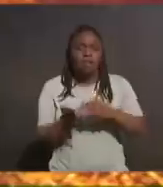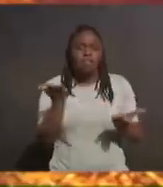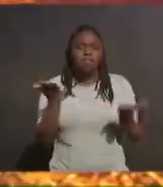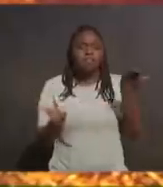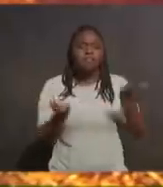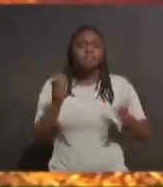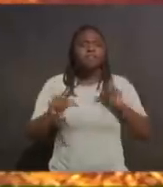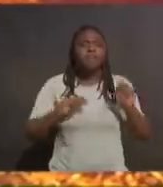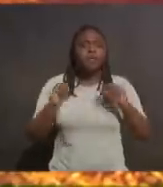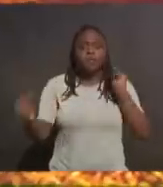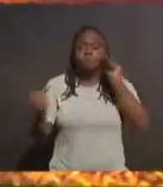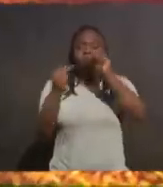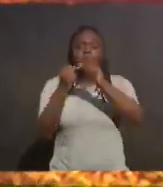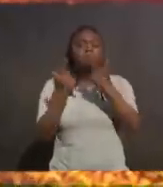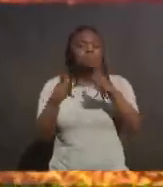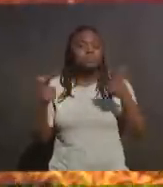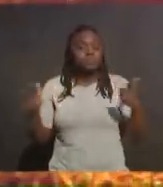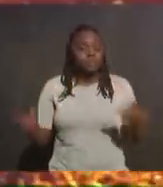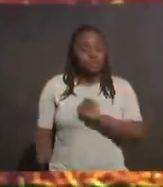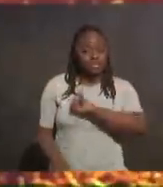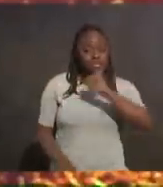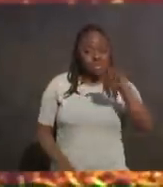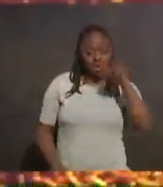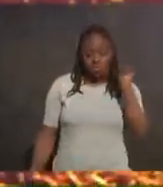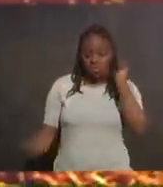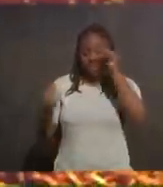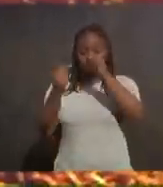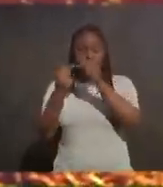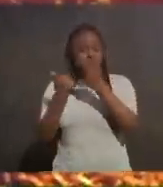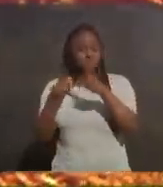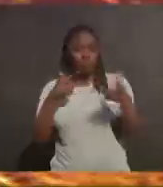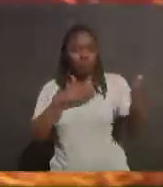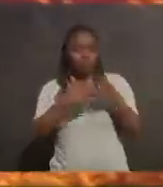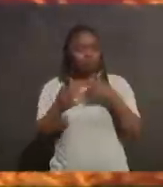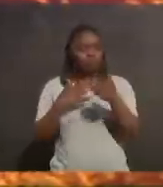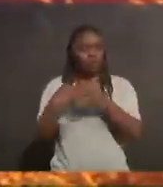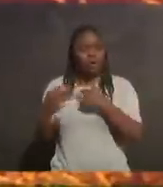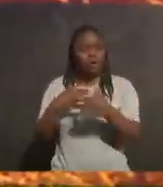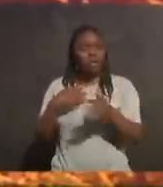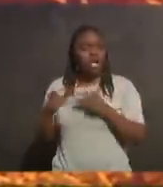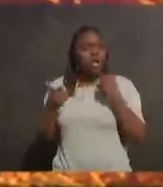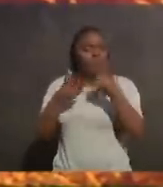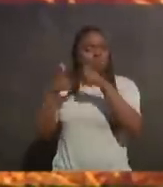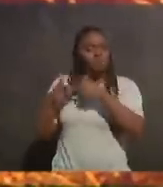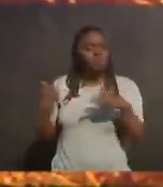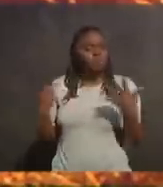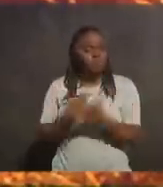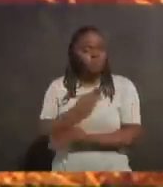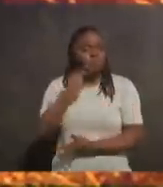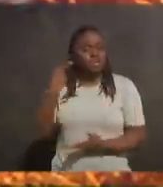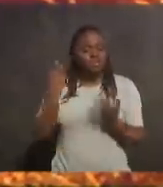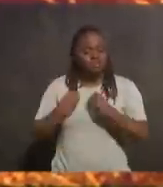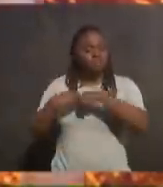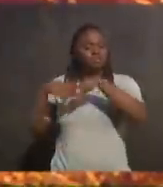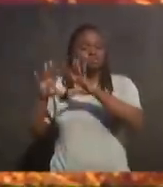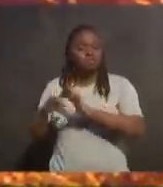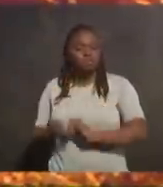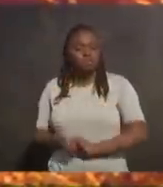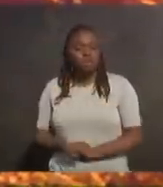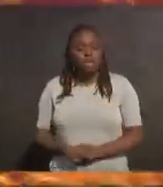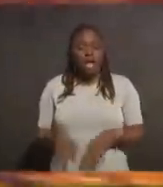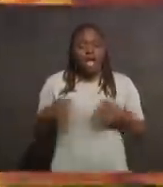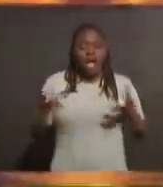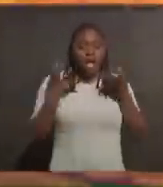de propósito. Quando você não tem um propósito definido na sua vida, qualquer ondinha que aparece te leva. Aonde é ser